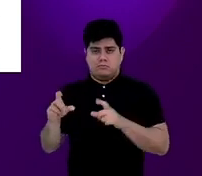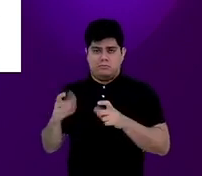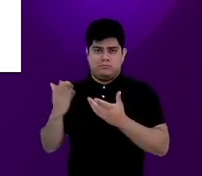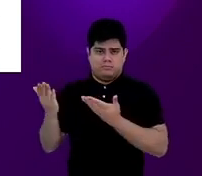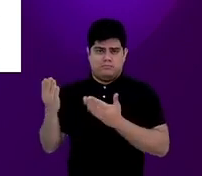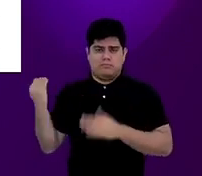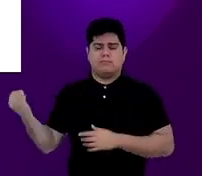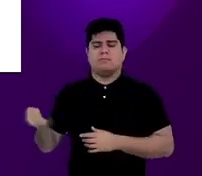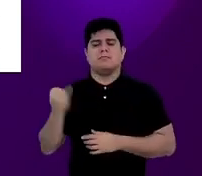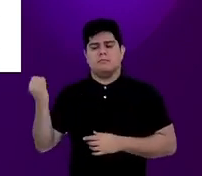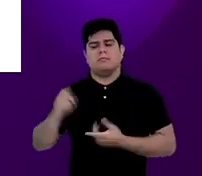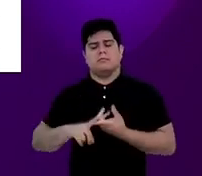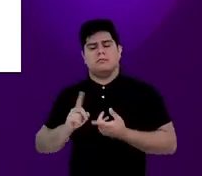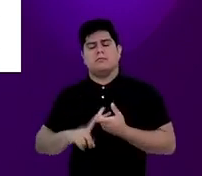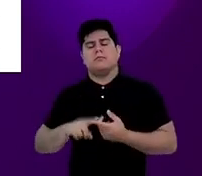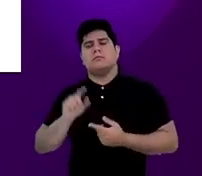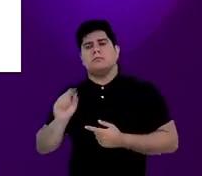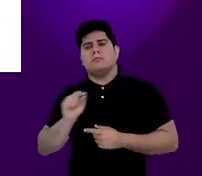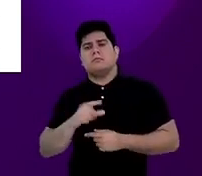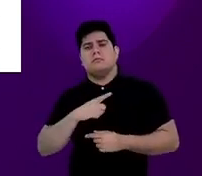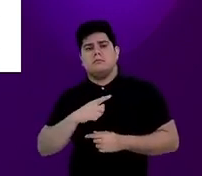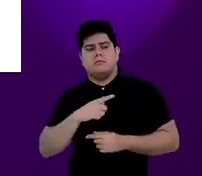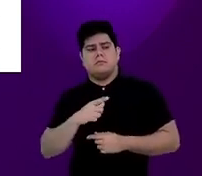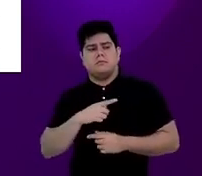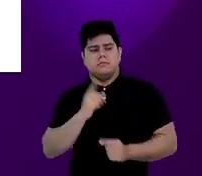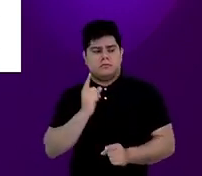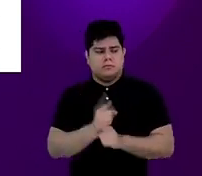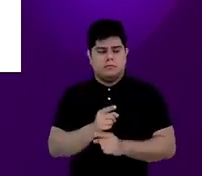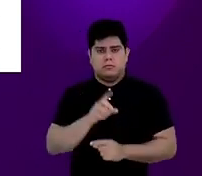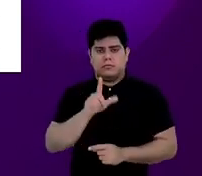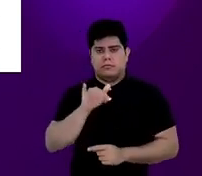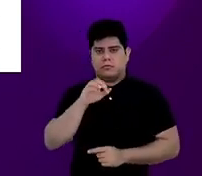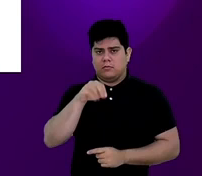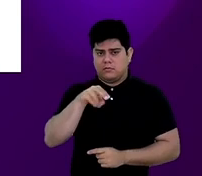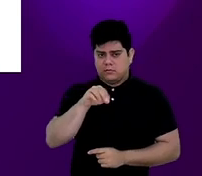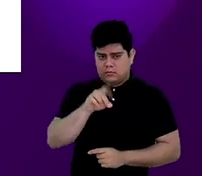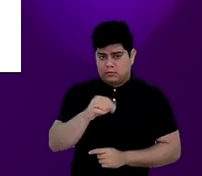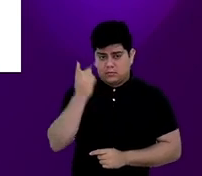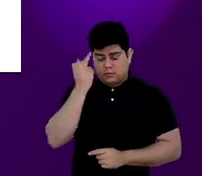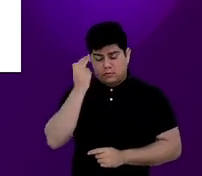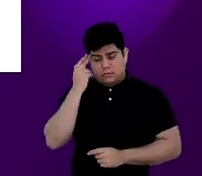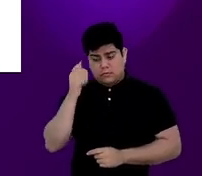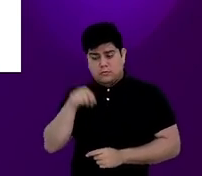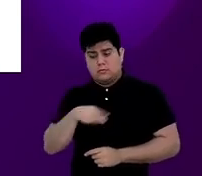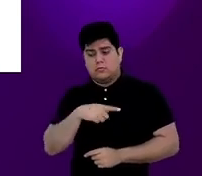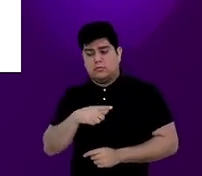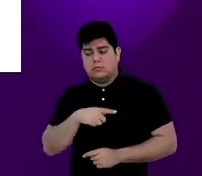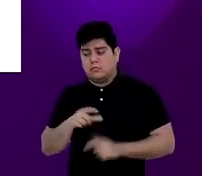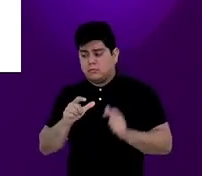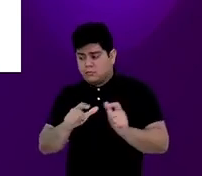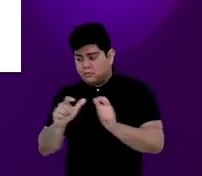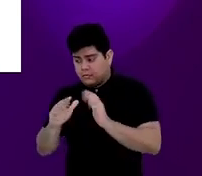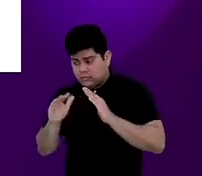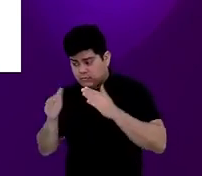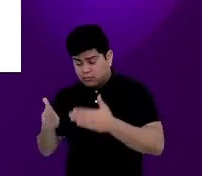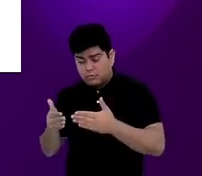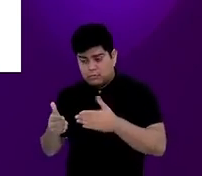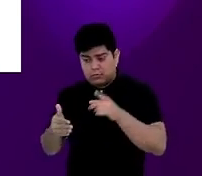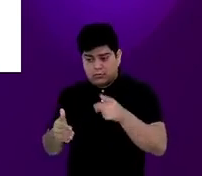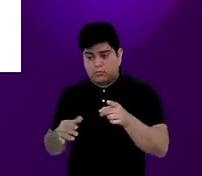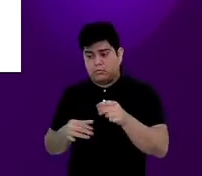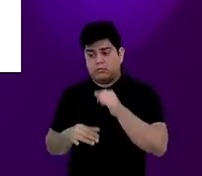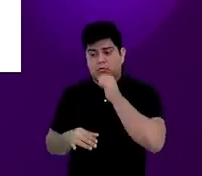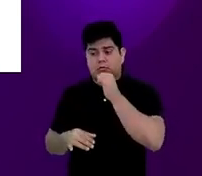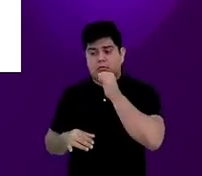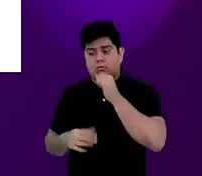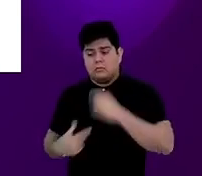importante também, além da questão de a gente achar o linfonodo sentinela, que normalmente eles coram em locais específicos, que aí, no caso do câncer